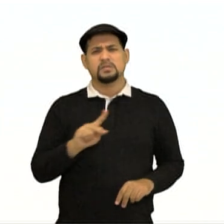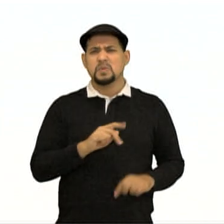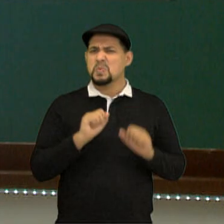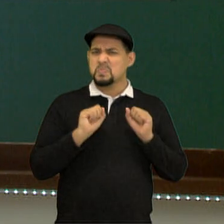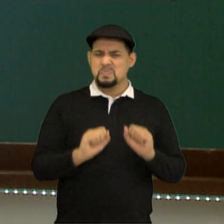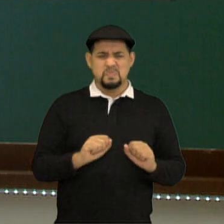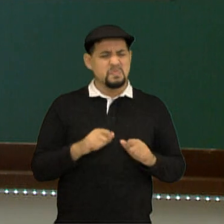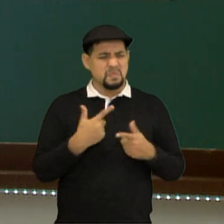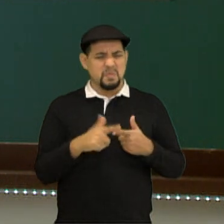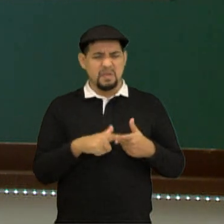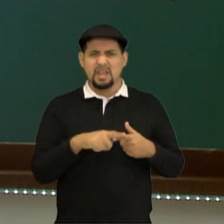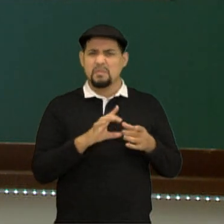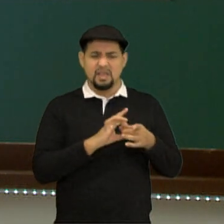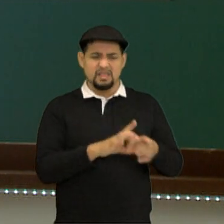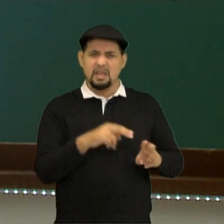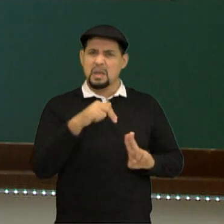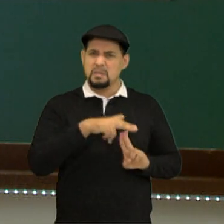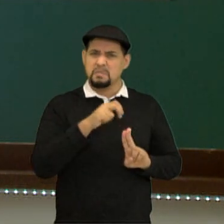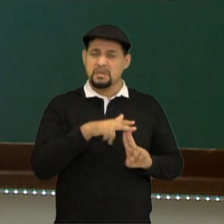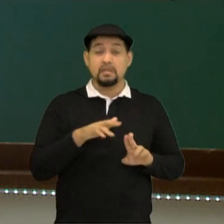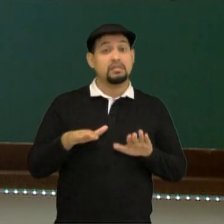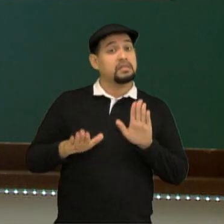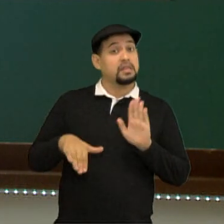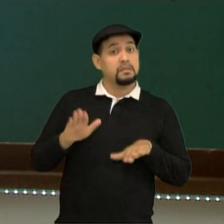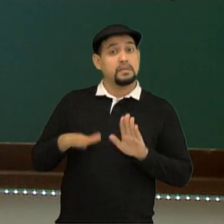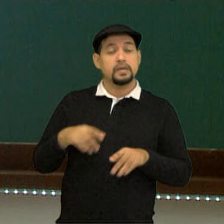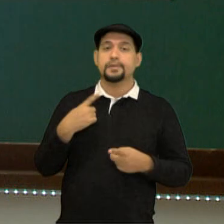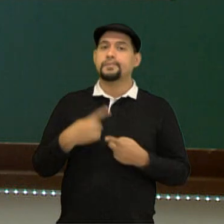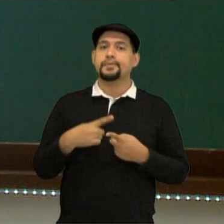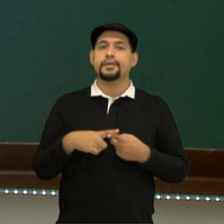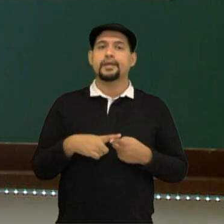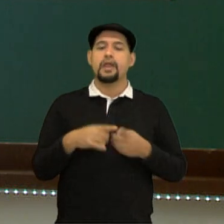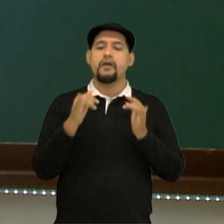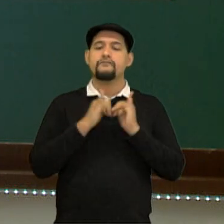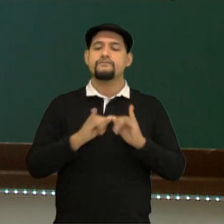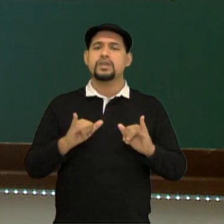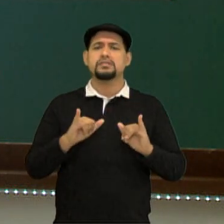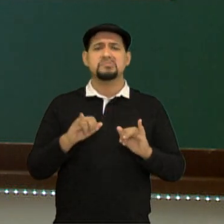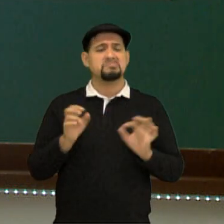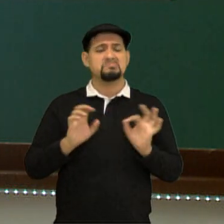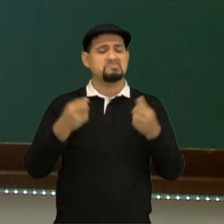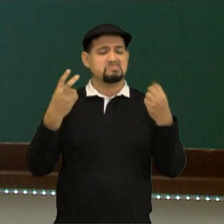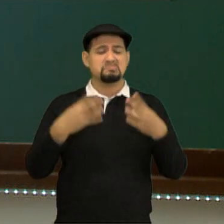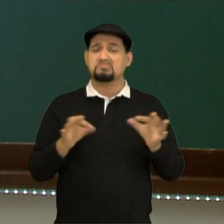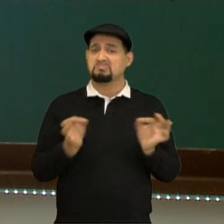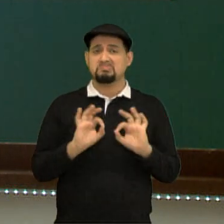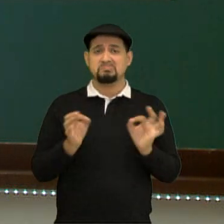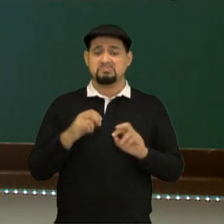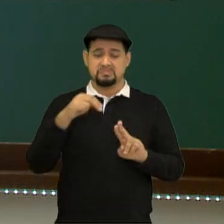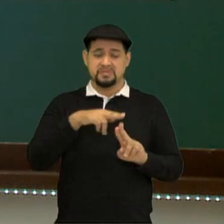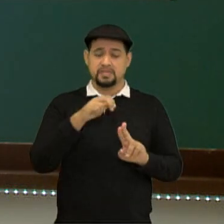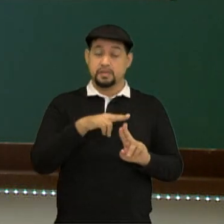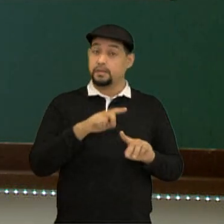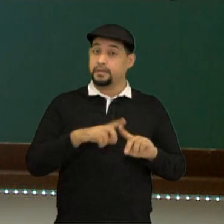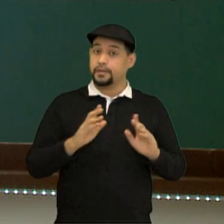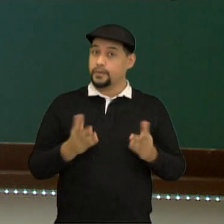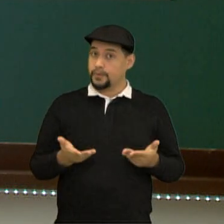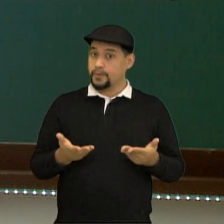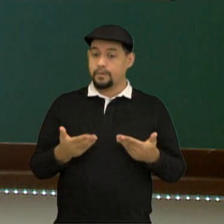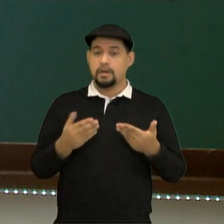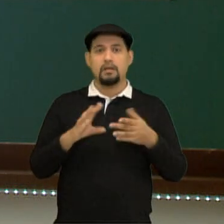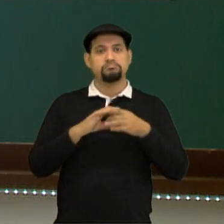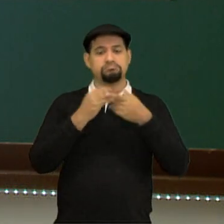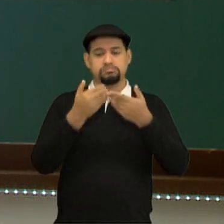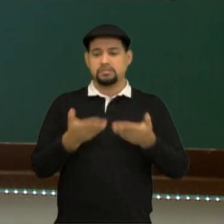π? Bem, depende, né? Vocês vejam que no enunciado não falava nada do π. Então, nesse caso, aberta